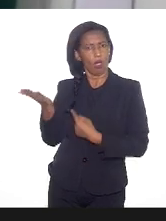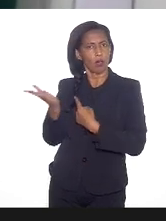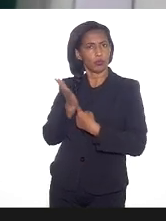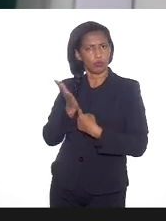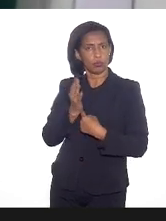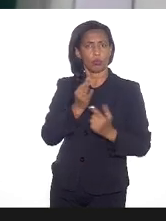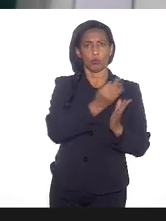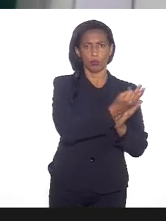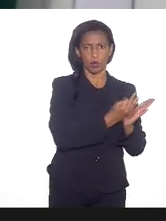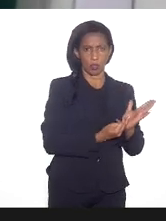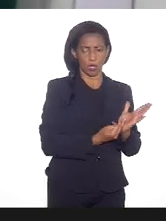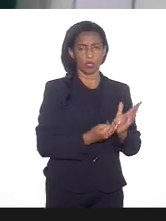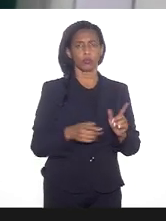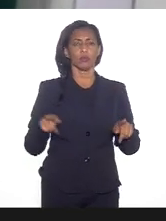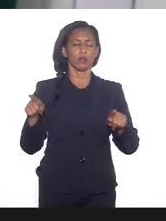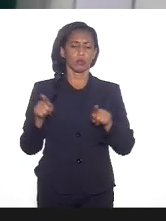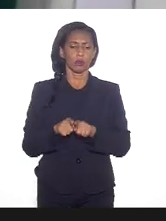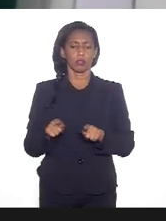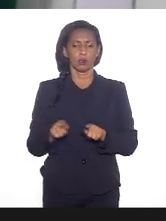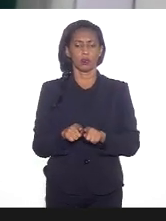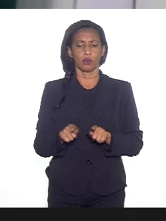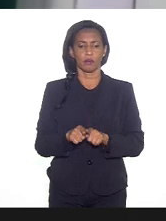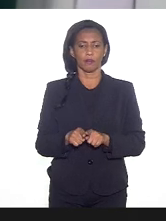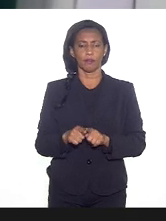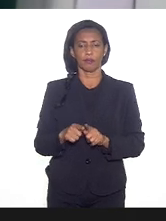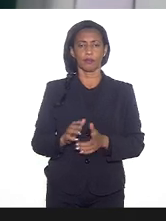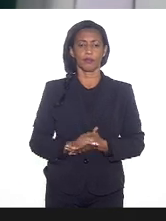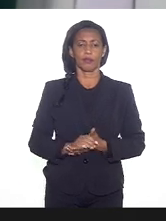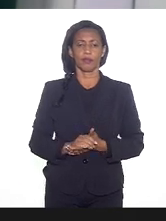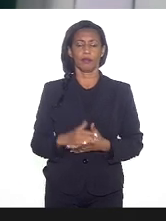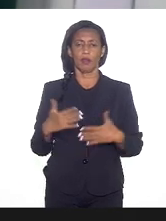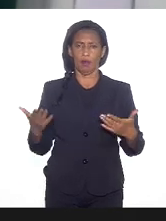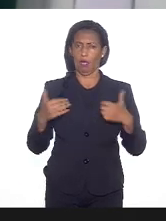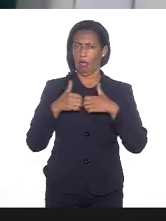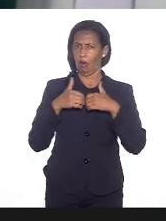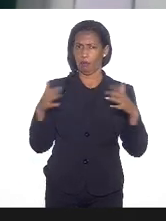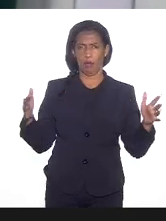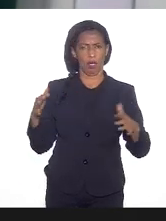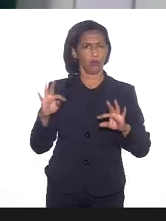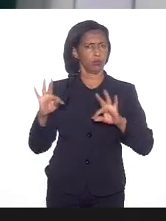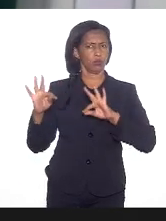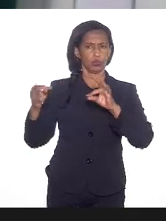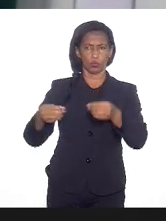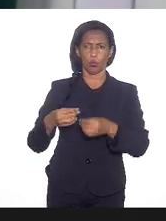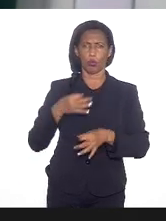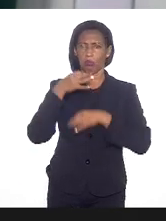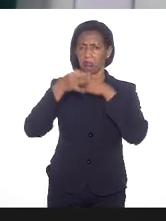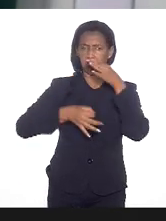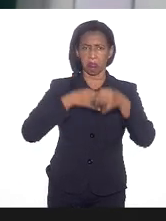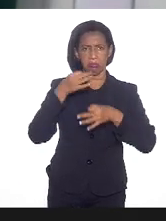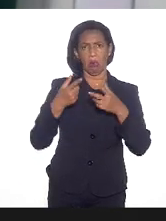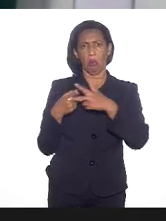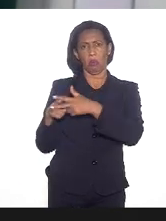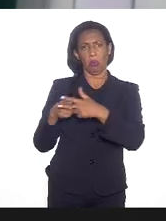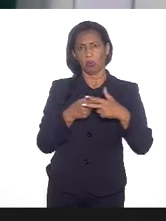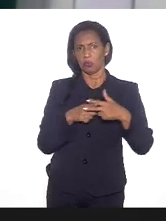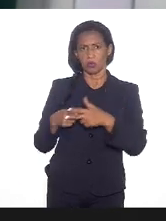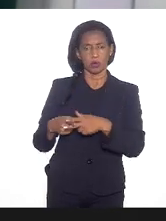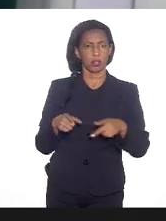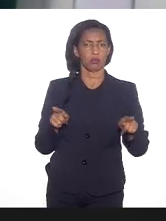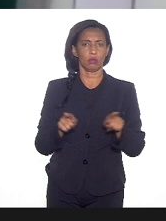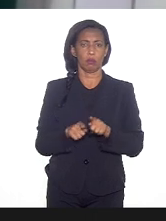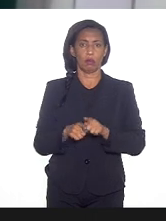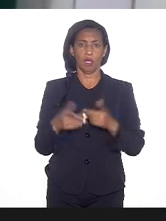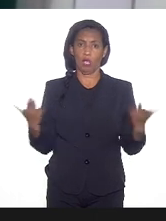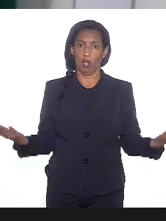relatório, e, ao mesmo tempo, é um relatório, claro, aberto a todo tipo de sugestões e aperfeiçoamentos que, a partir de agora, nos